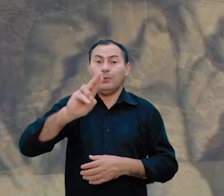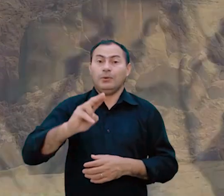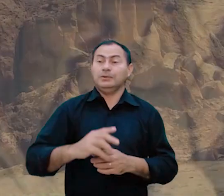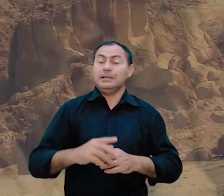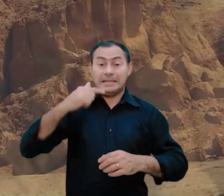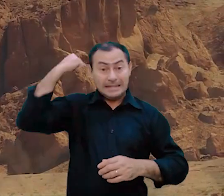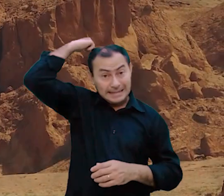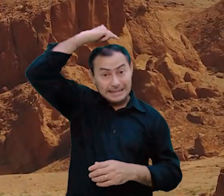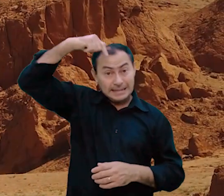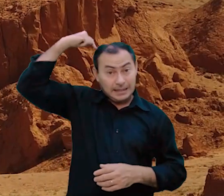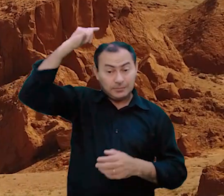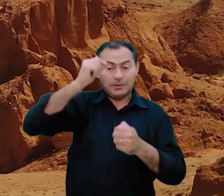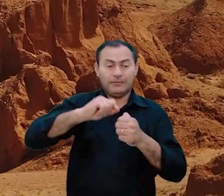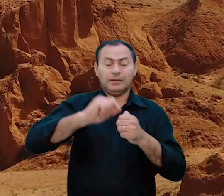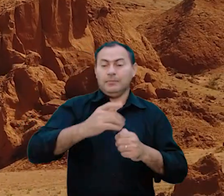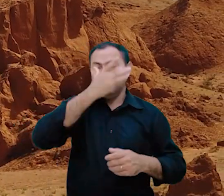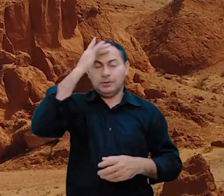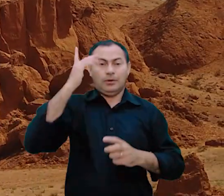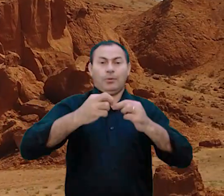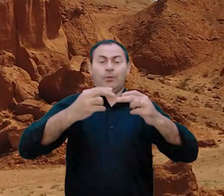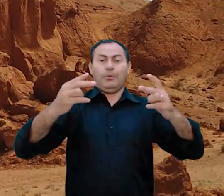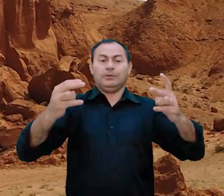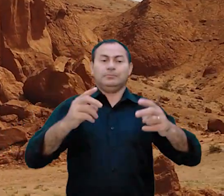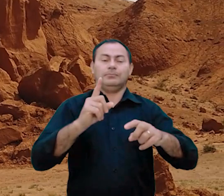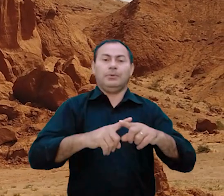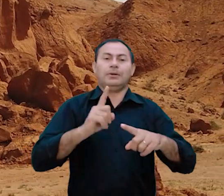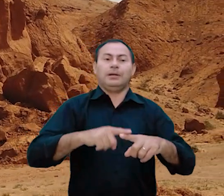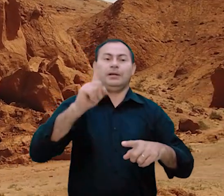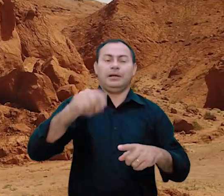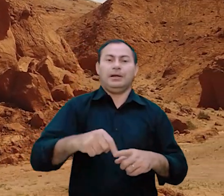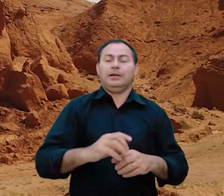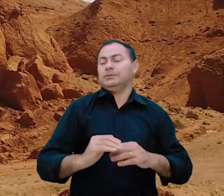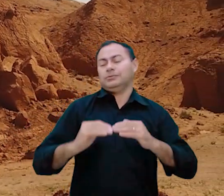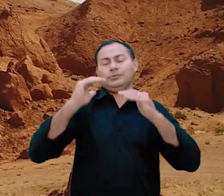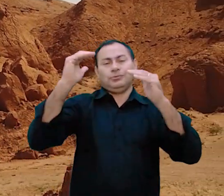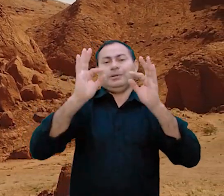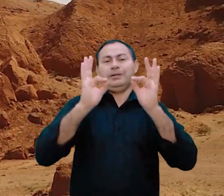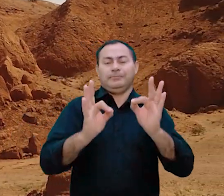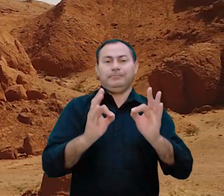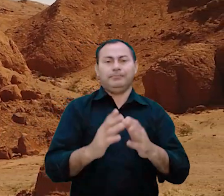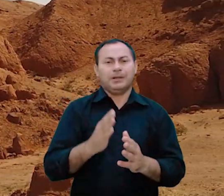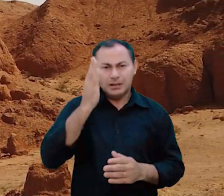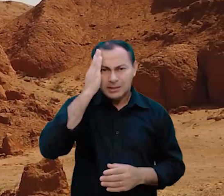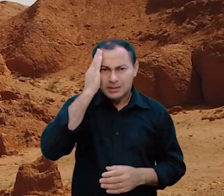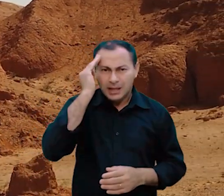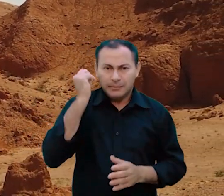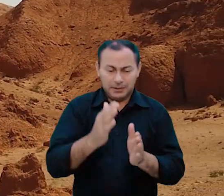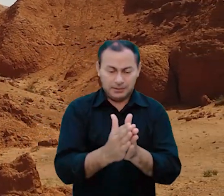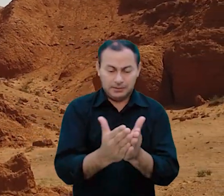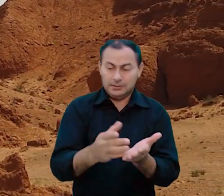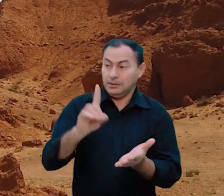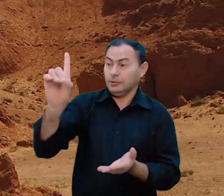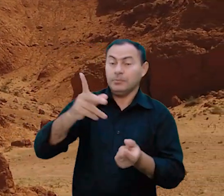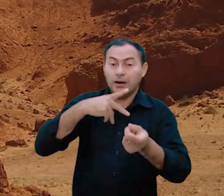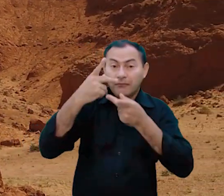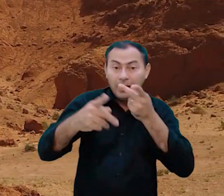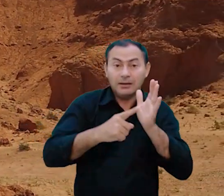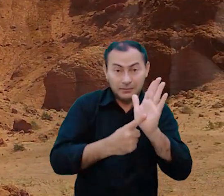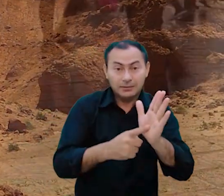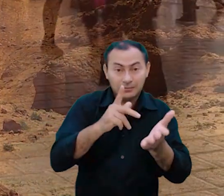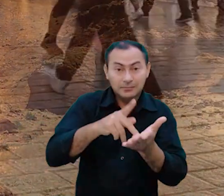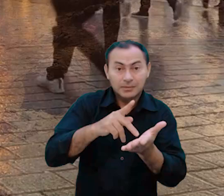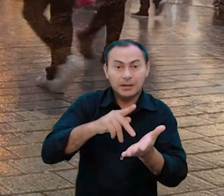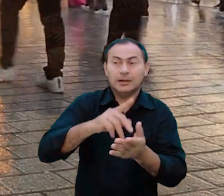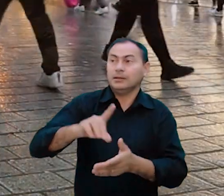usa super santos para fazer super coisas porque elas são super. Sabe o que as Escrituras na verdade